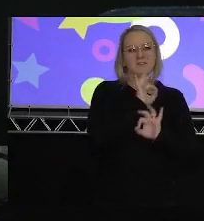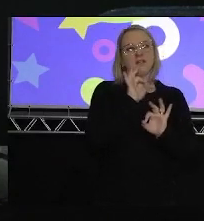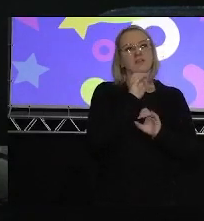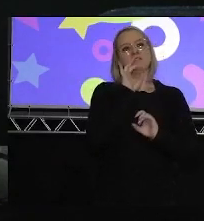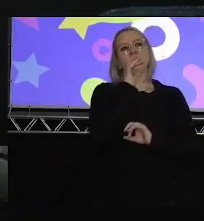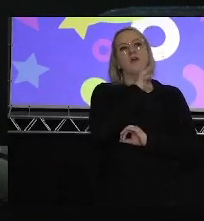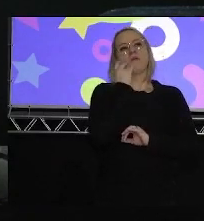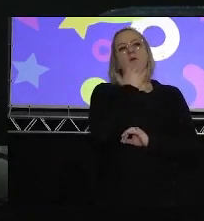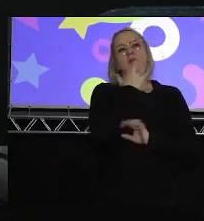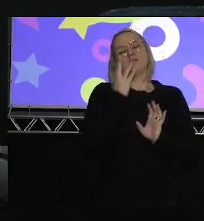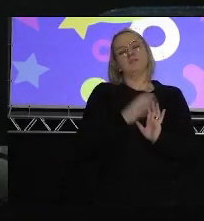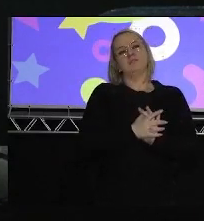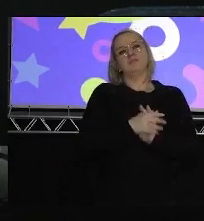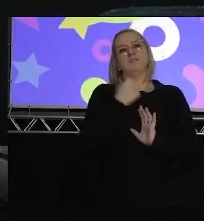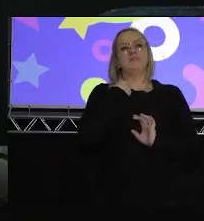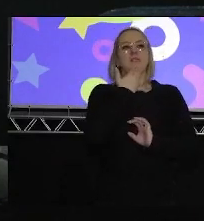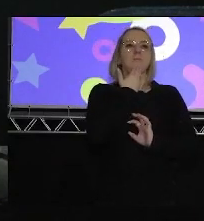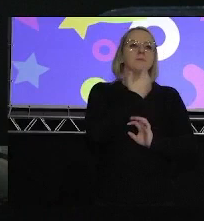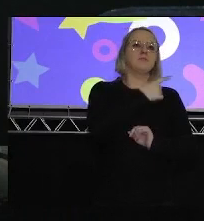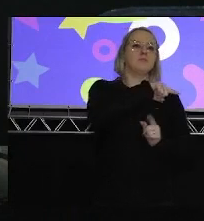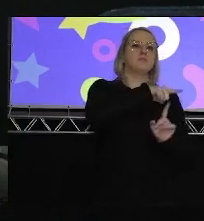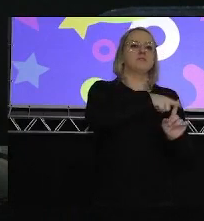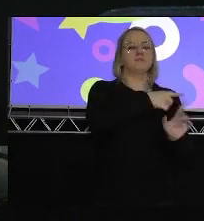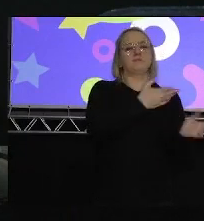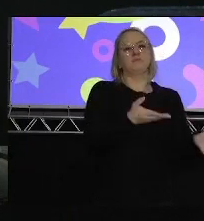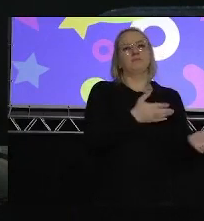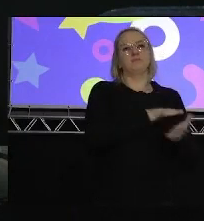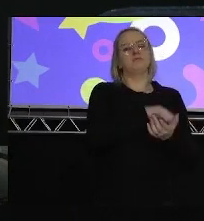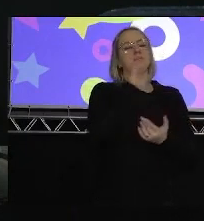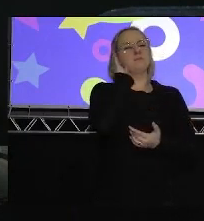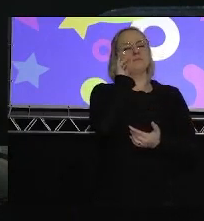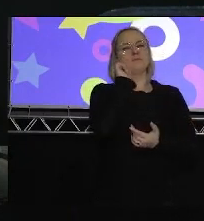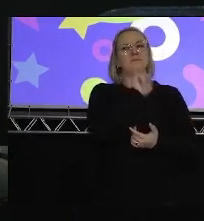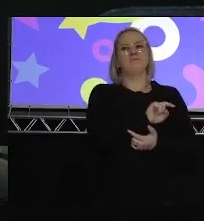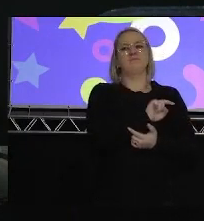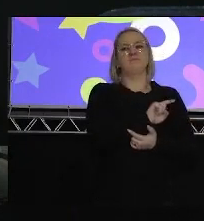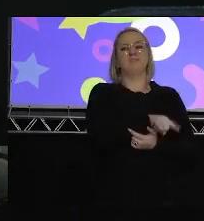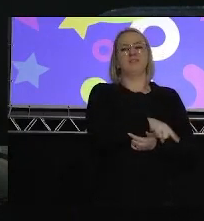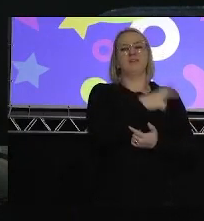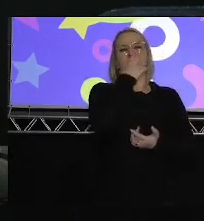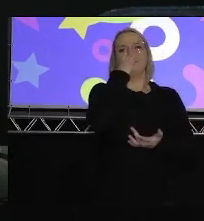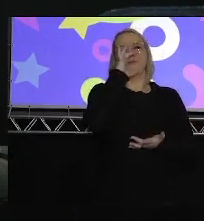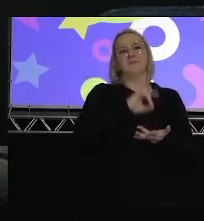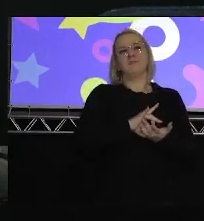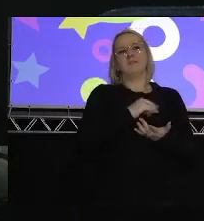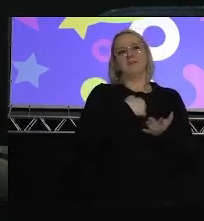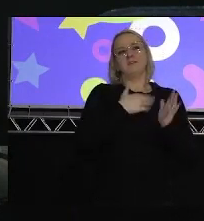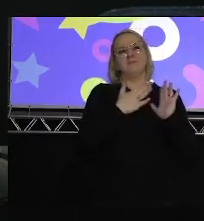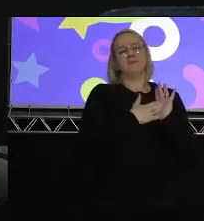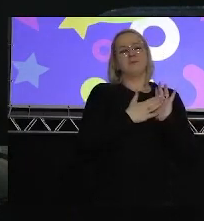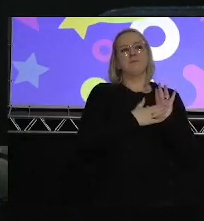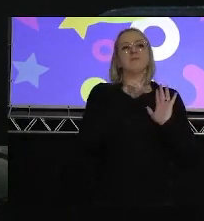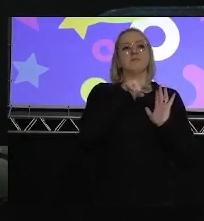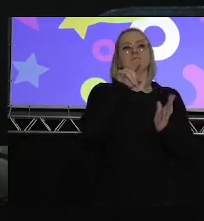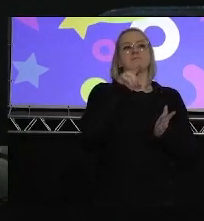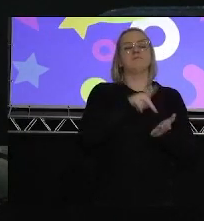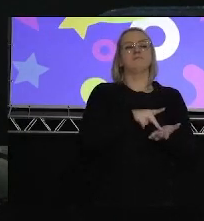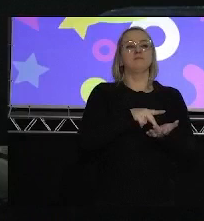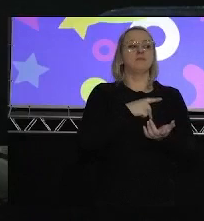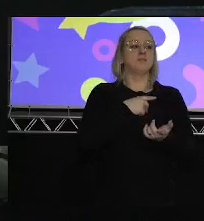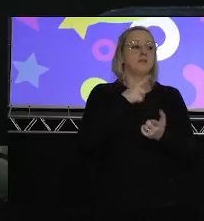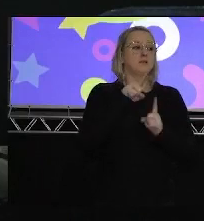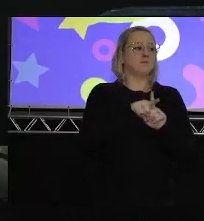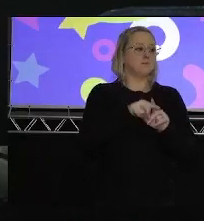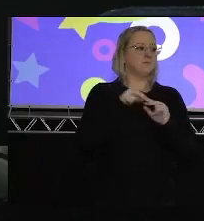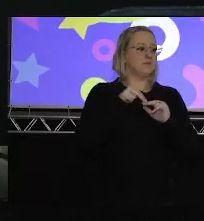cor. E tinha pedido desse tipo. Então, a gente identificou isso e a formalizar a proposta resolve isso. E a gente